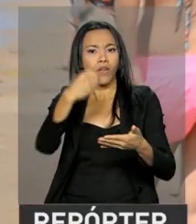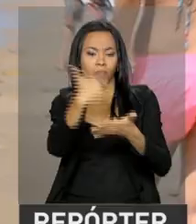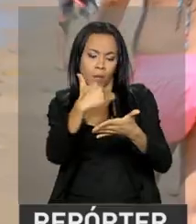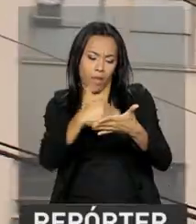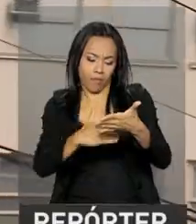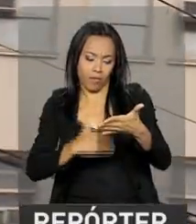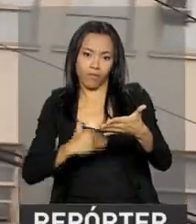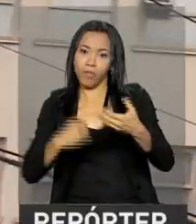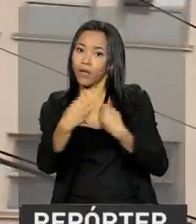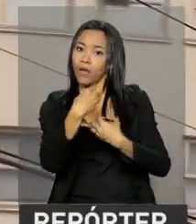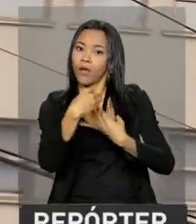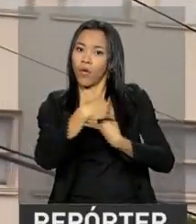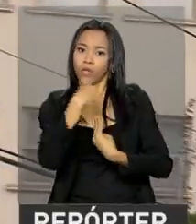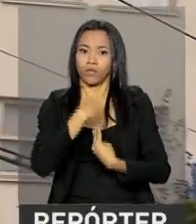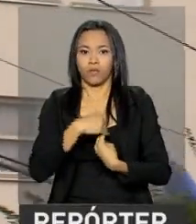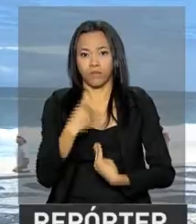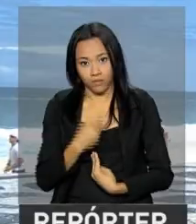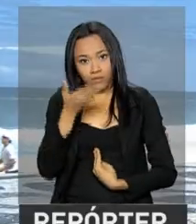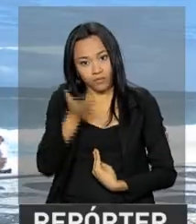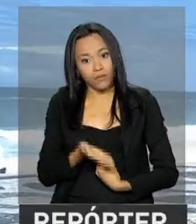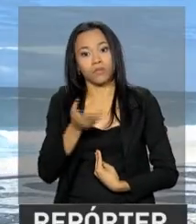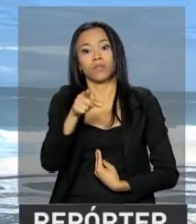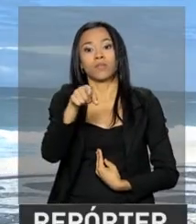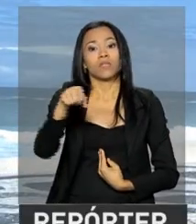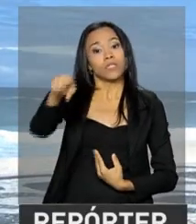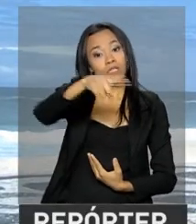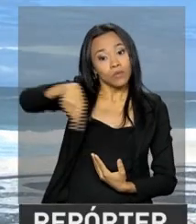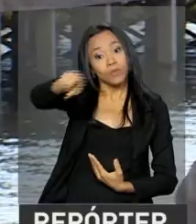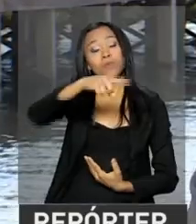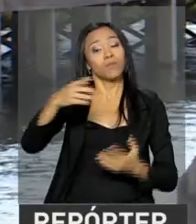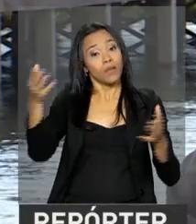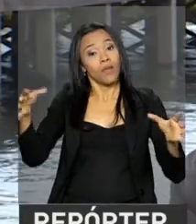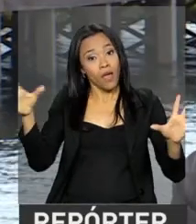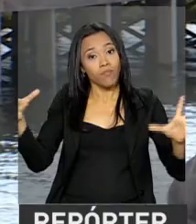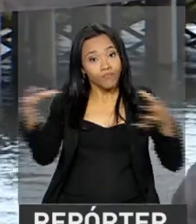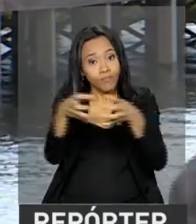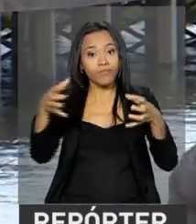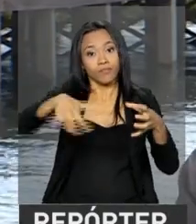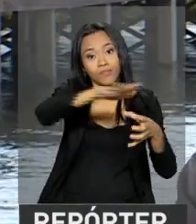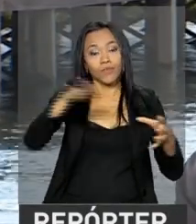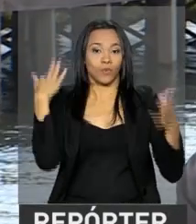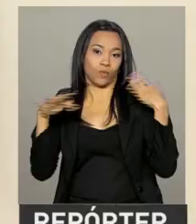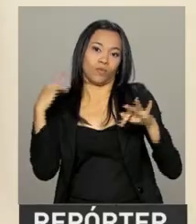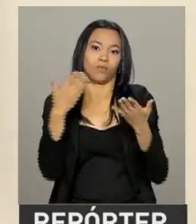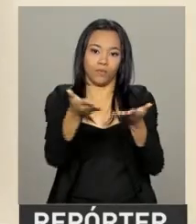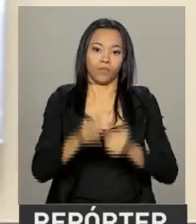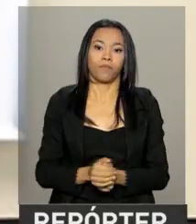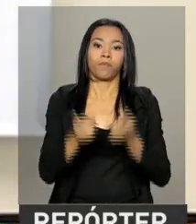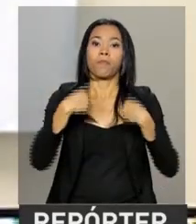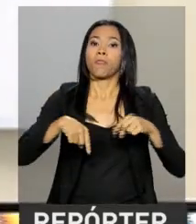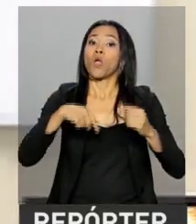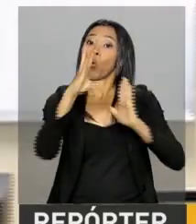praia todas as pessoas envolvidas porque todas essas questões atinentes à aos meios de hospedagem são receptivos além do